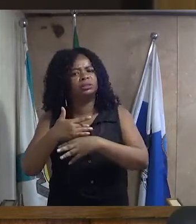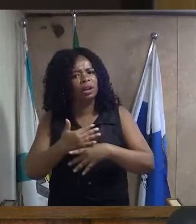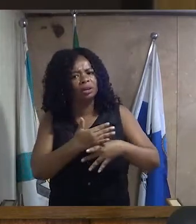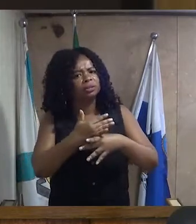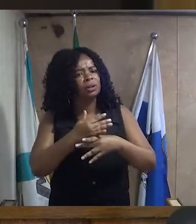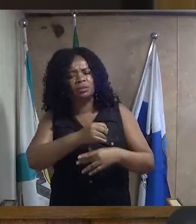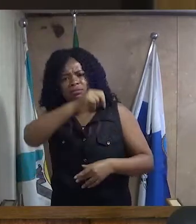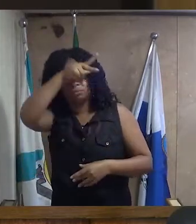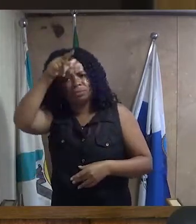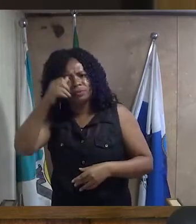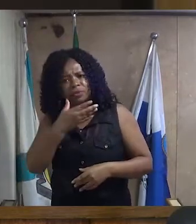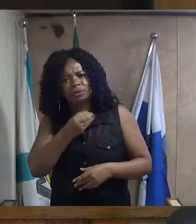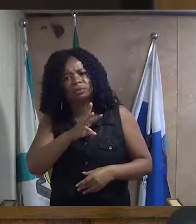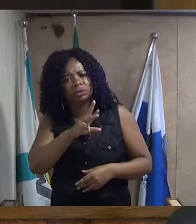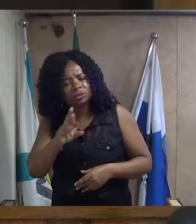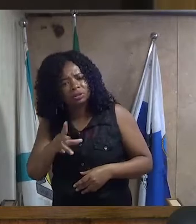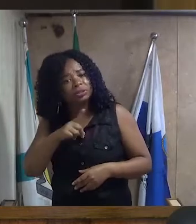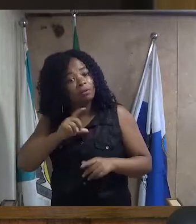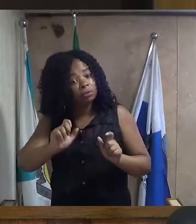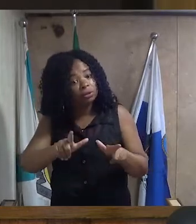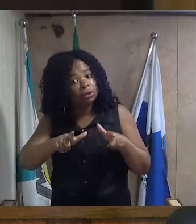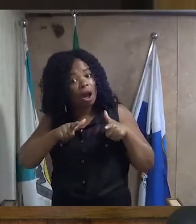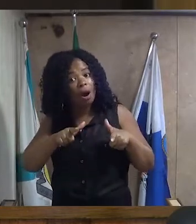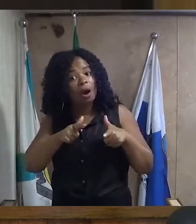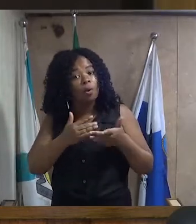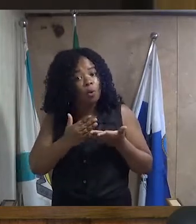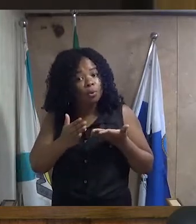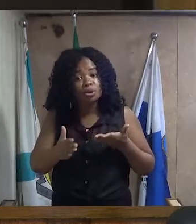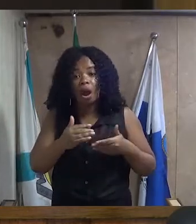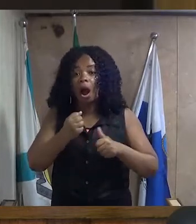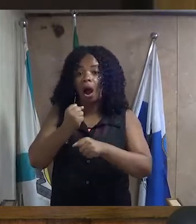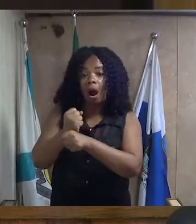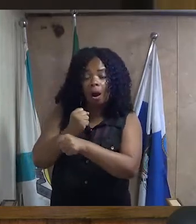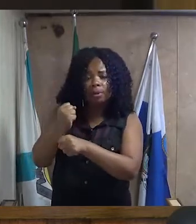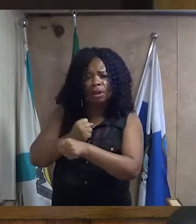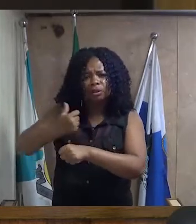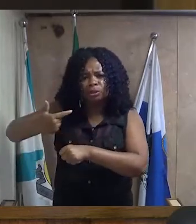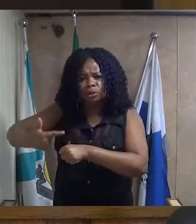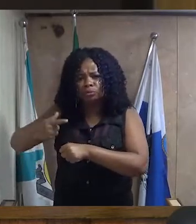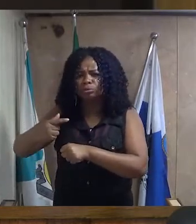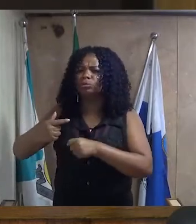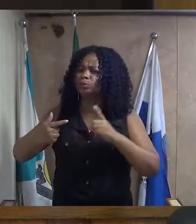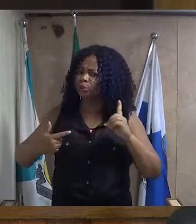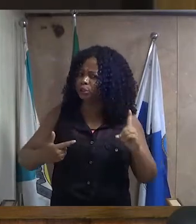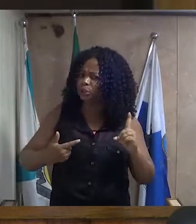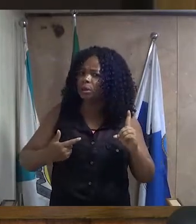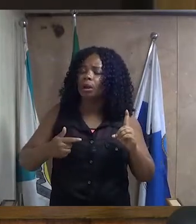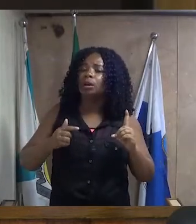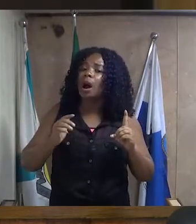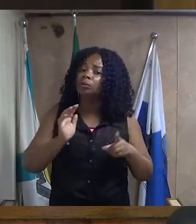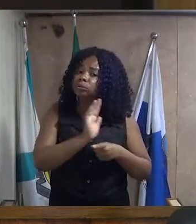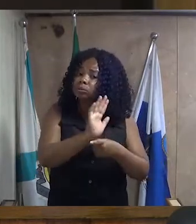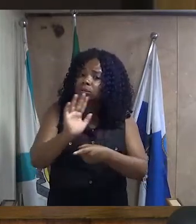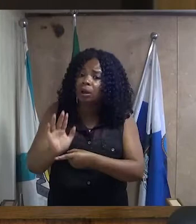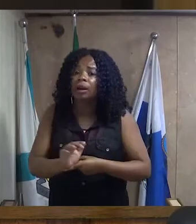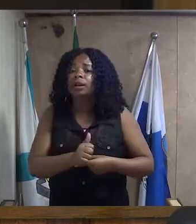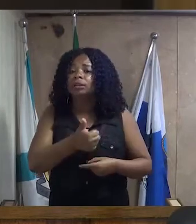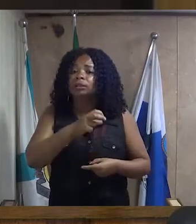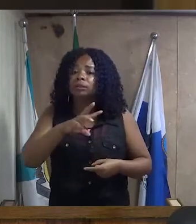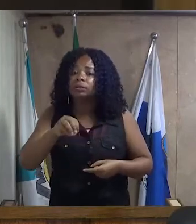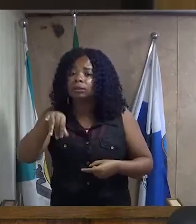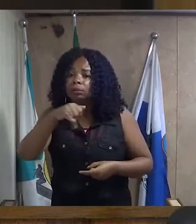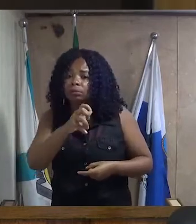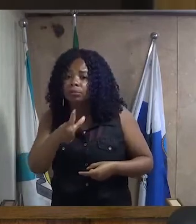teve a iniciativa de já começar as obras no segundo distrito, onde vai atender 150 mil pessoas